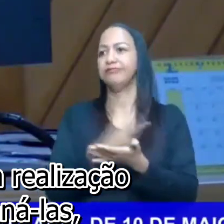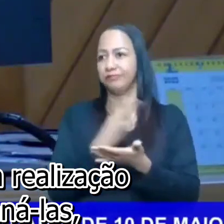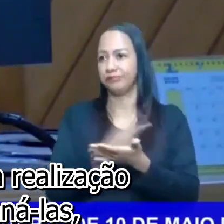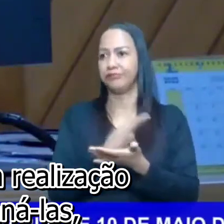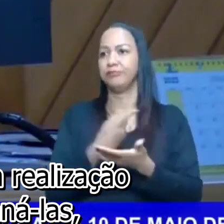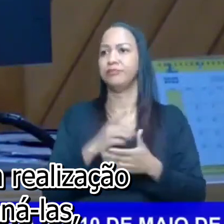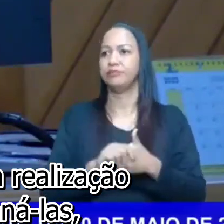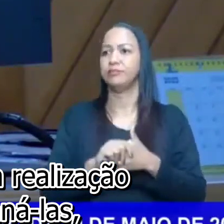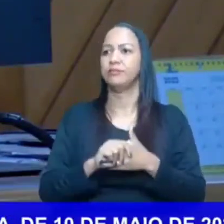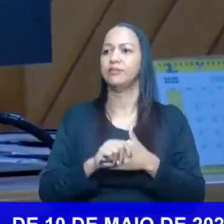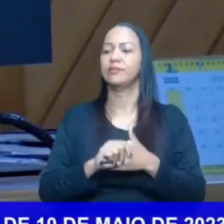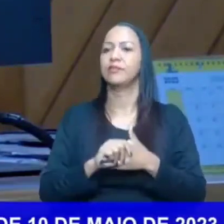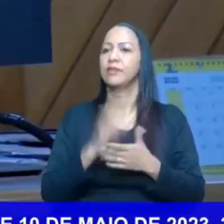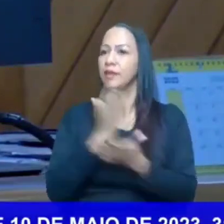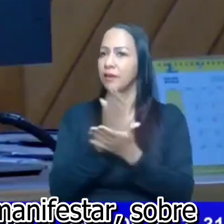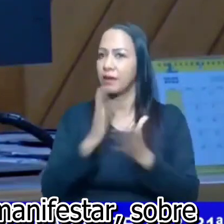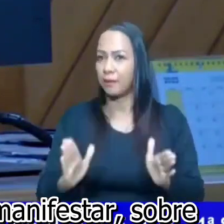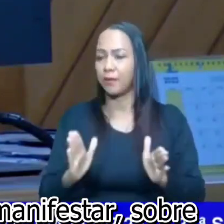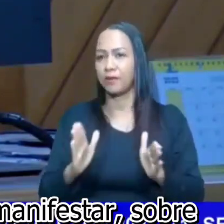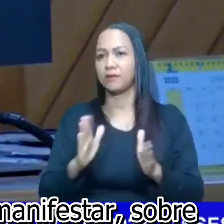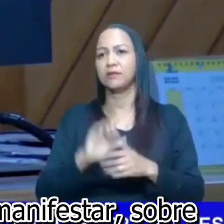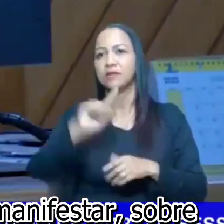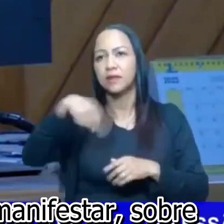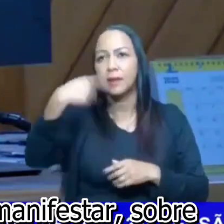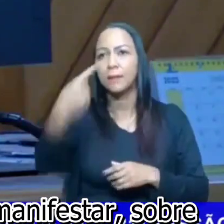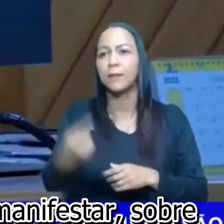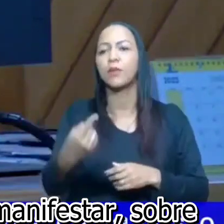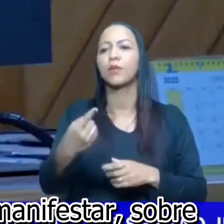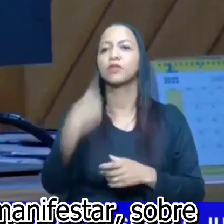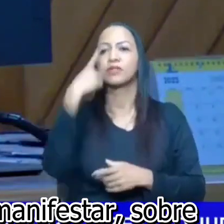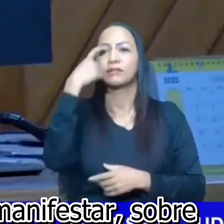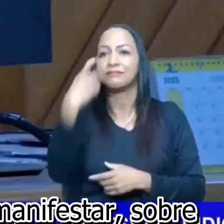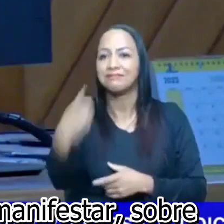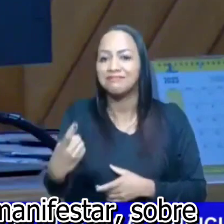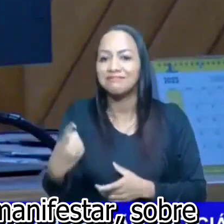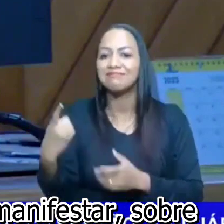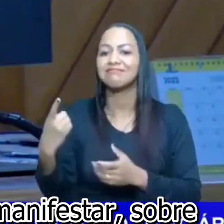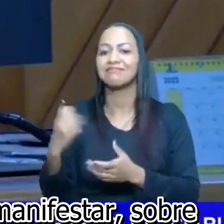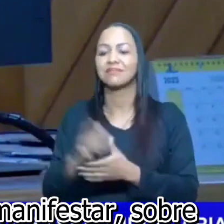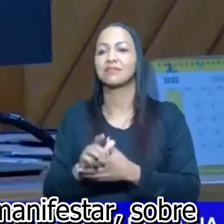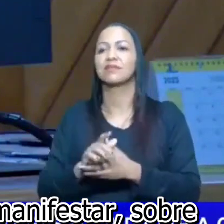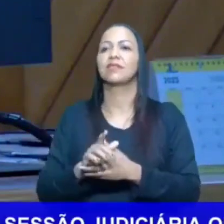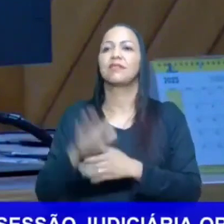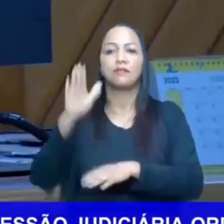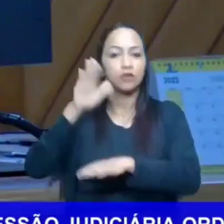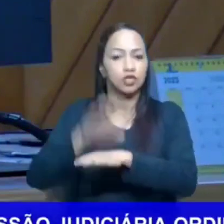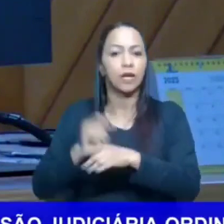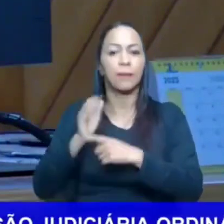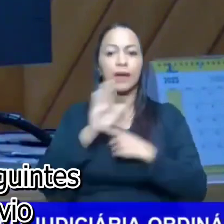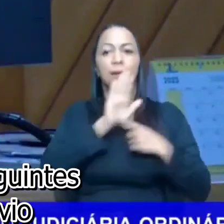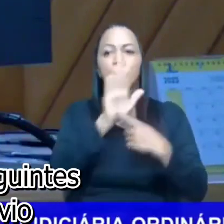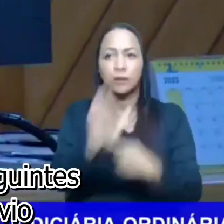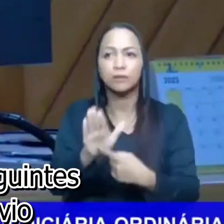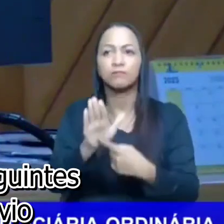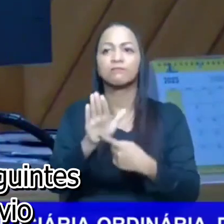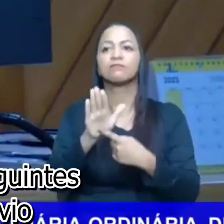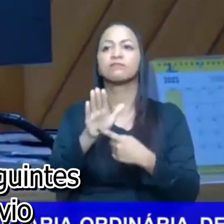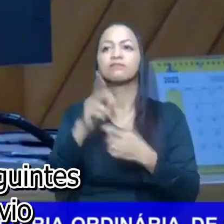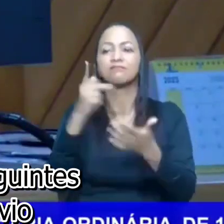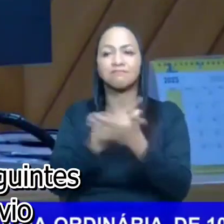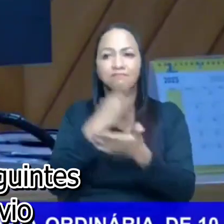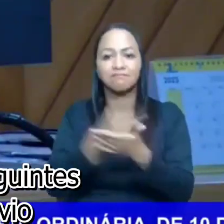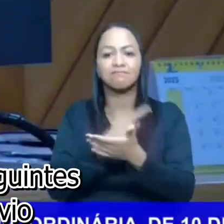diretório partidário para saná-las. E após a parte interessada ter sido intimada para se manifestar, sobre as